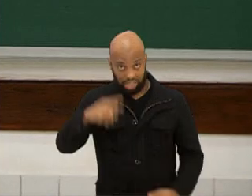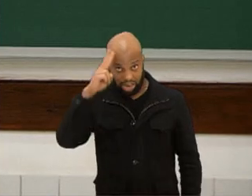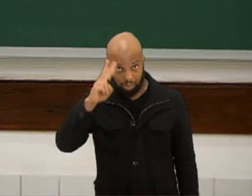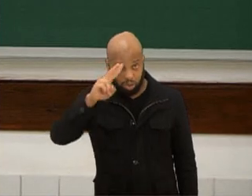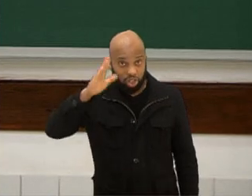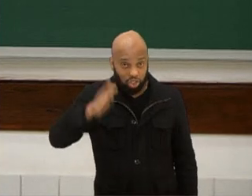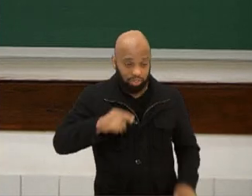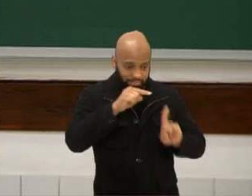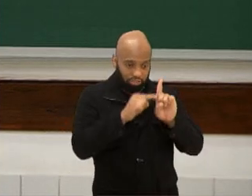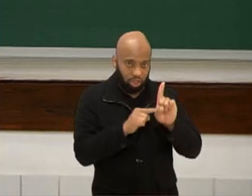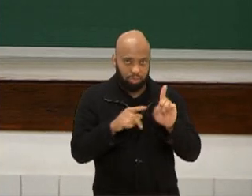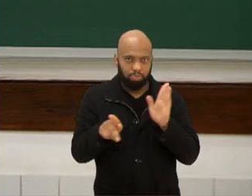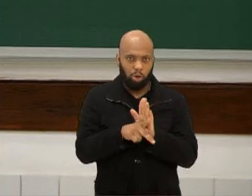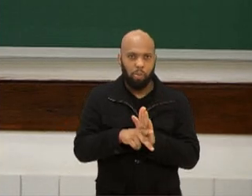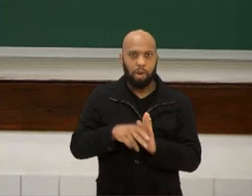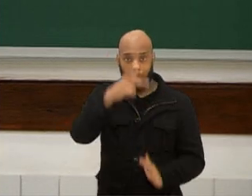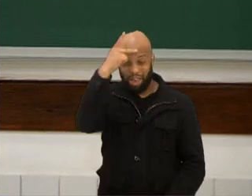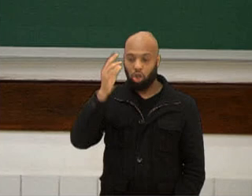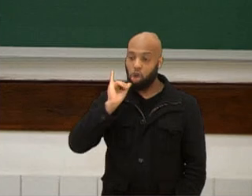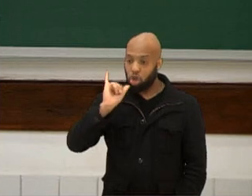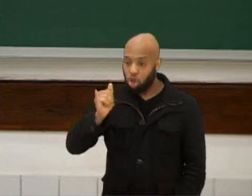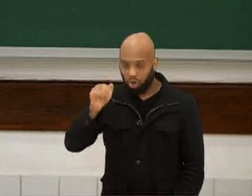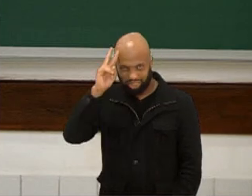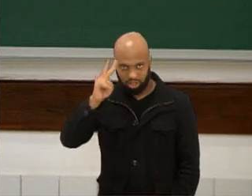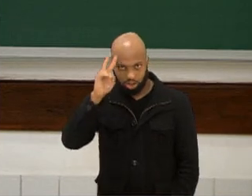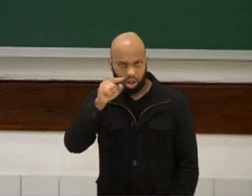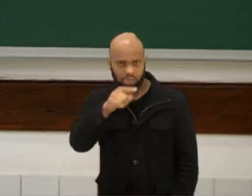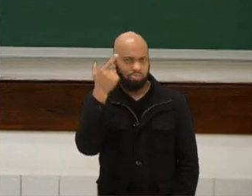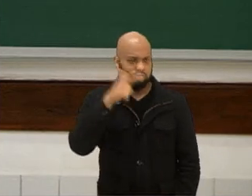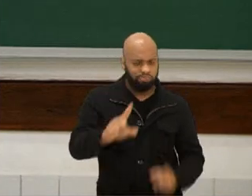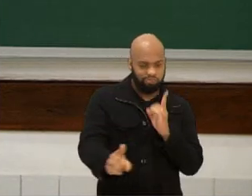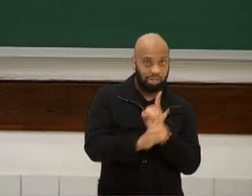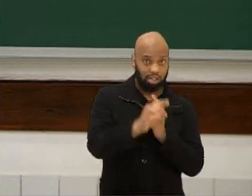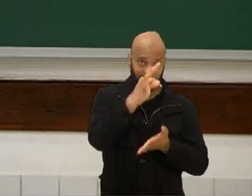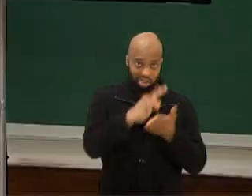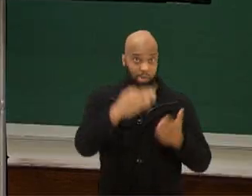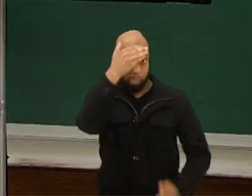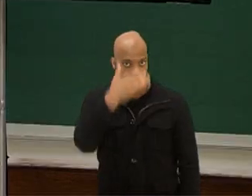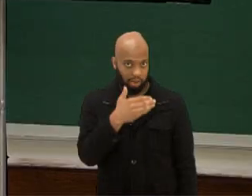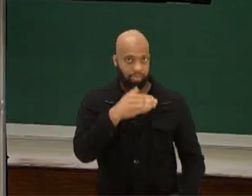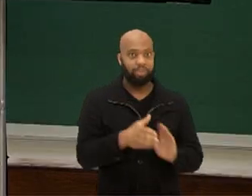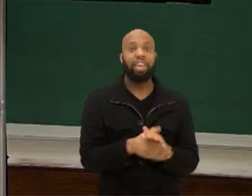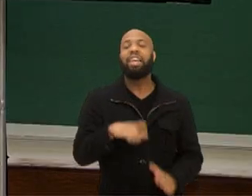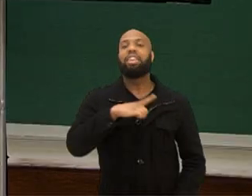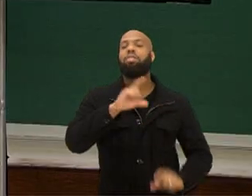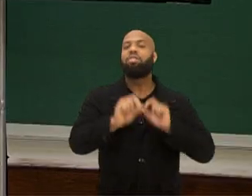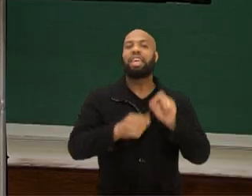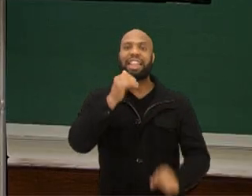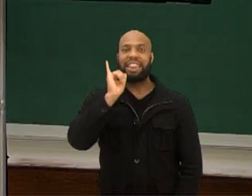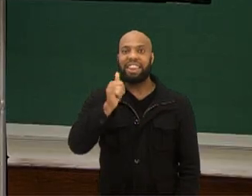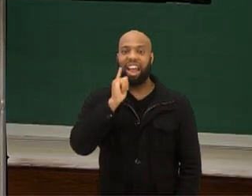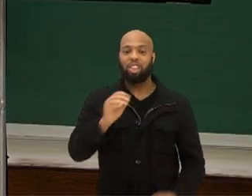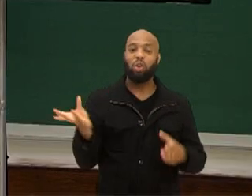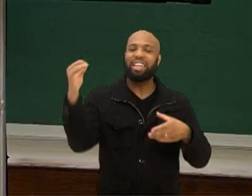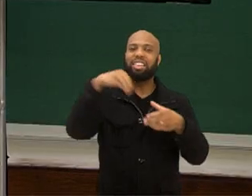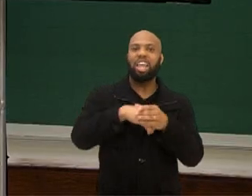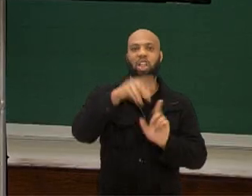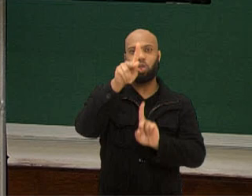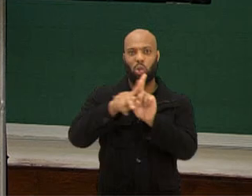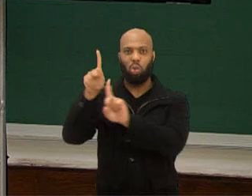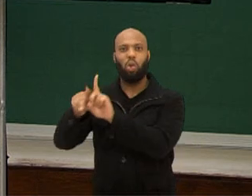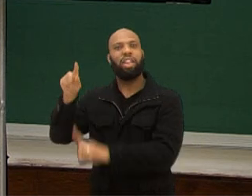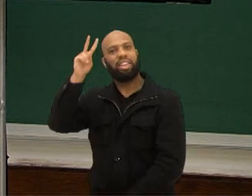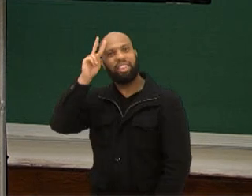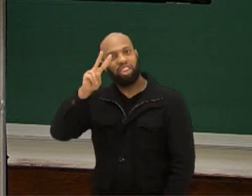Lembraram dos tipos de narrador? Conseguiram localizar ali no texto? Eu tenho o quê? Um narrador personagem. Mas o